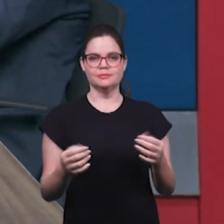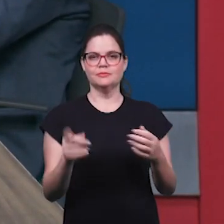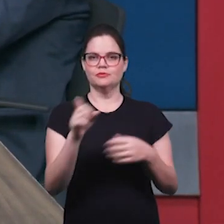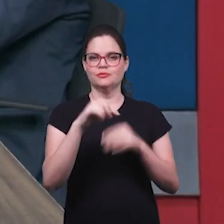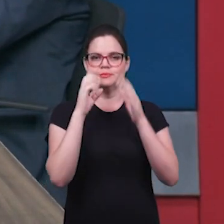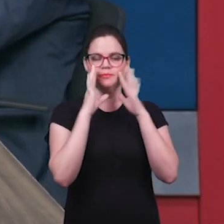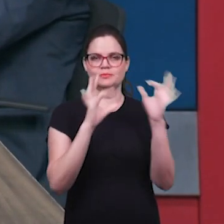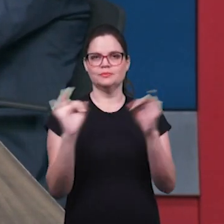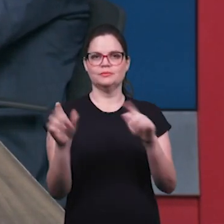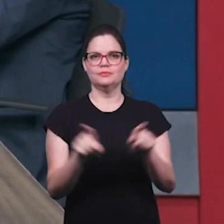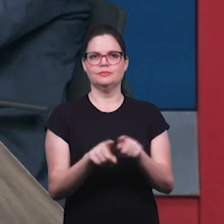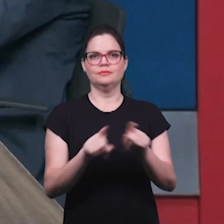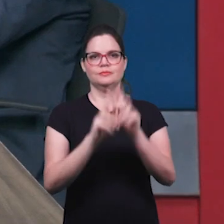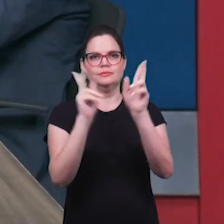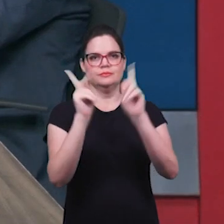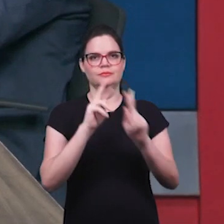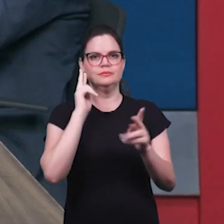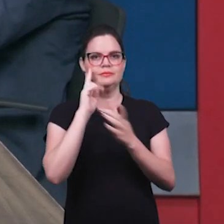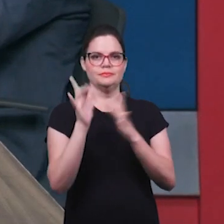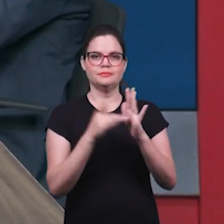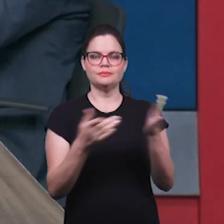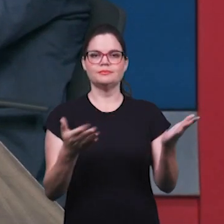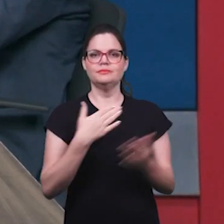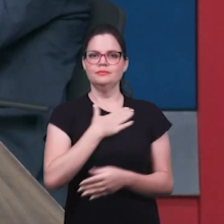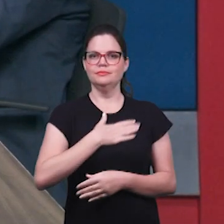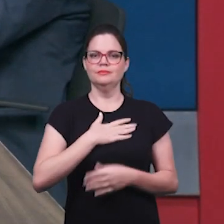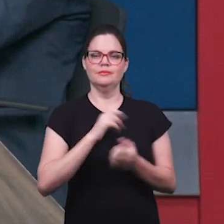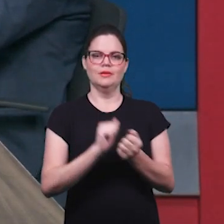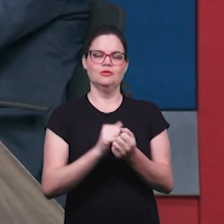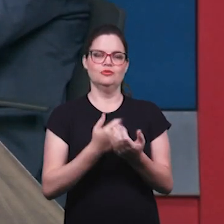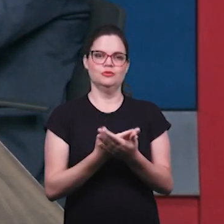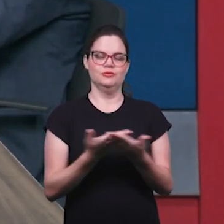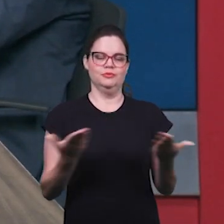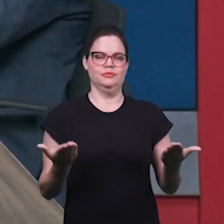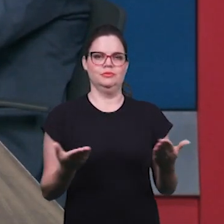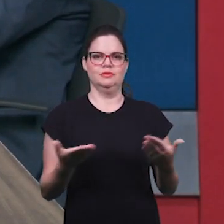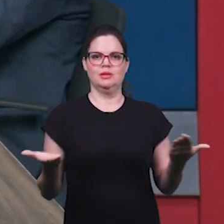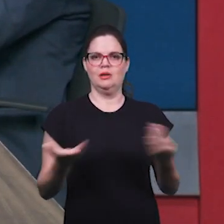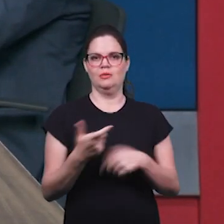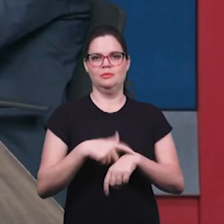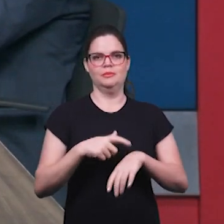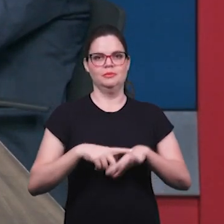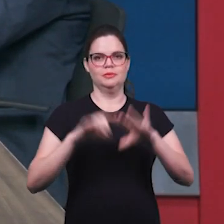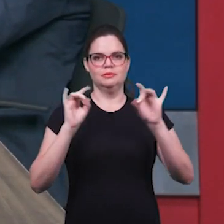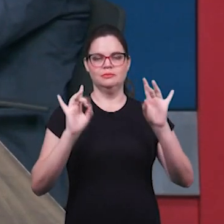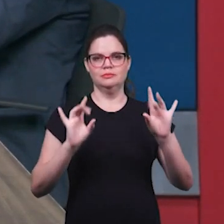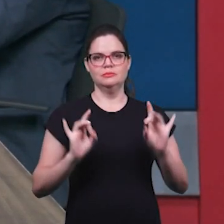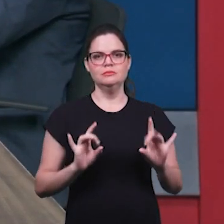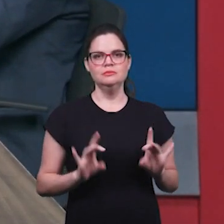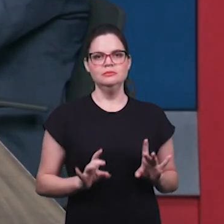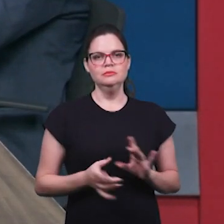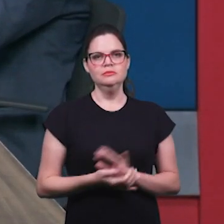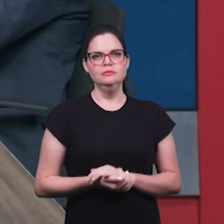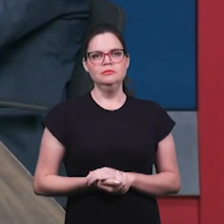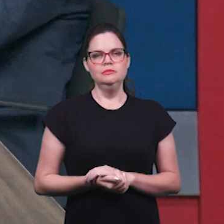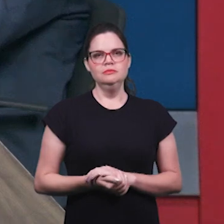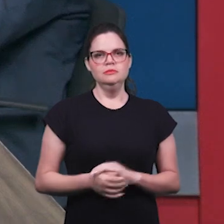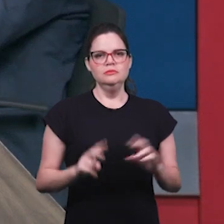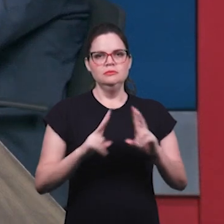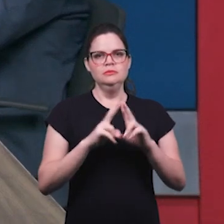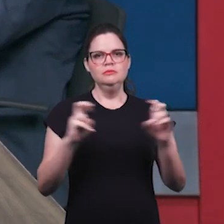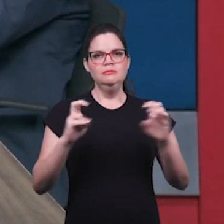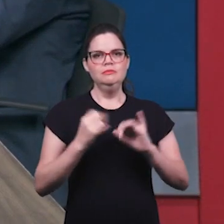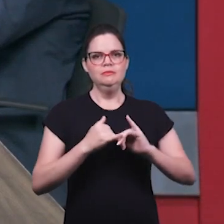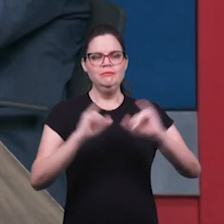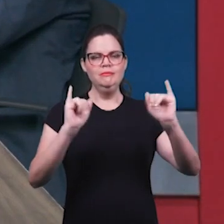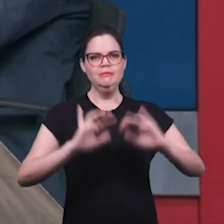demais companheiros. Mais uma vez, é um prazer estar aqui nesse momento muito especial aí, que é a experiência dos trombetas